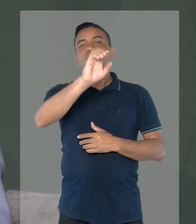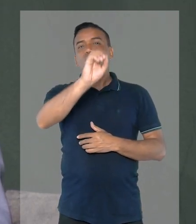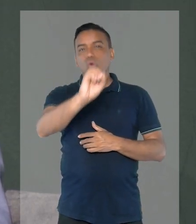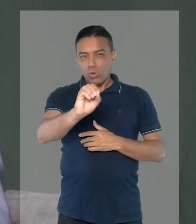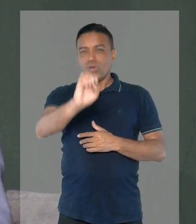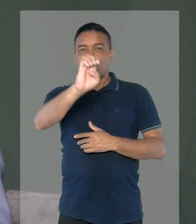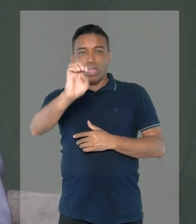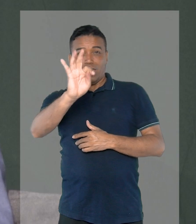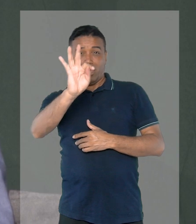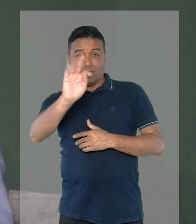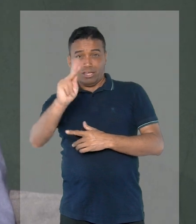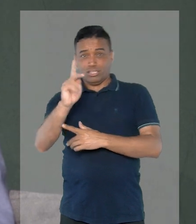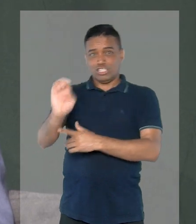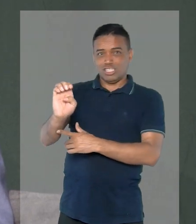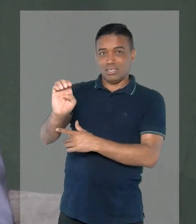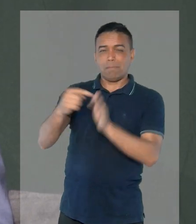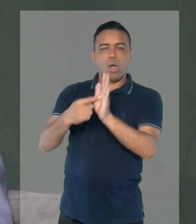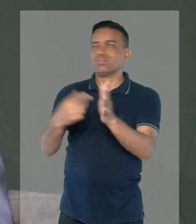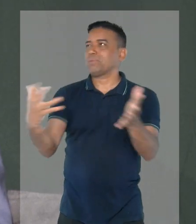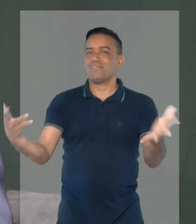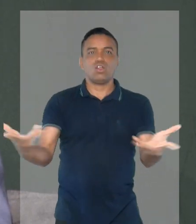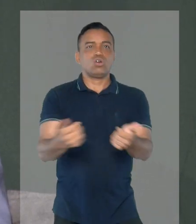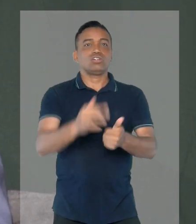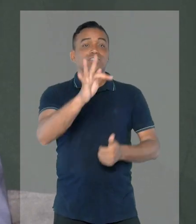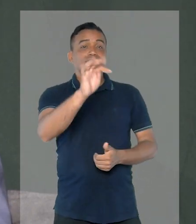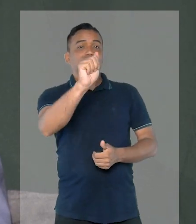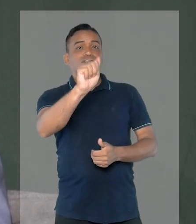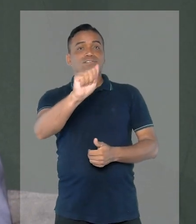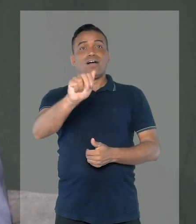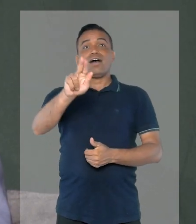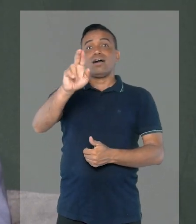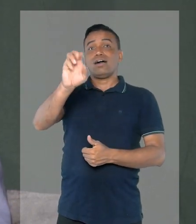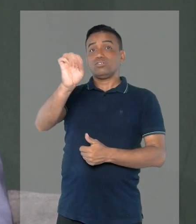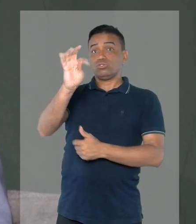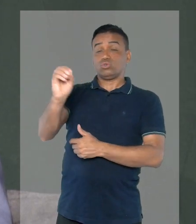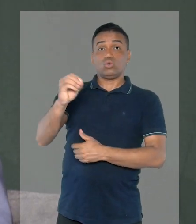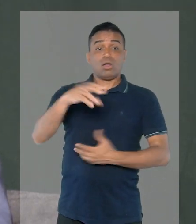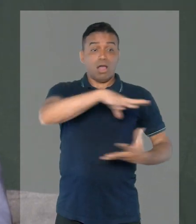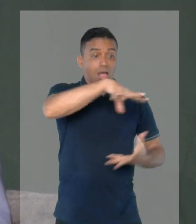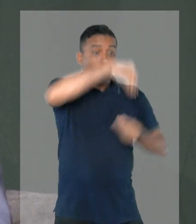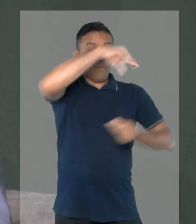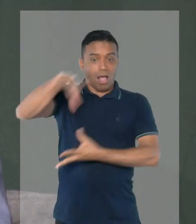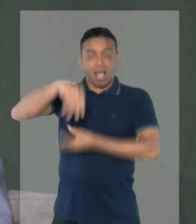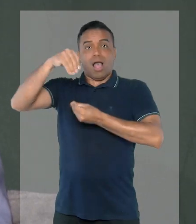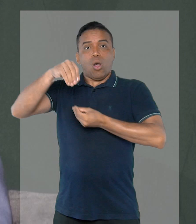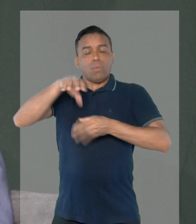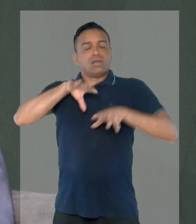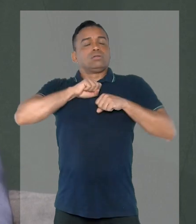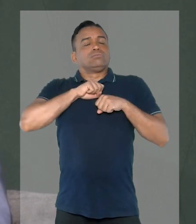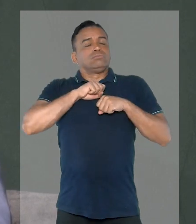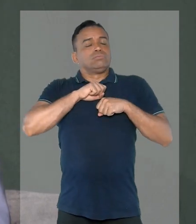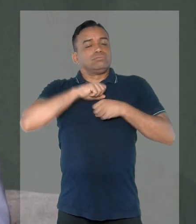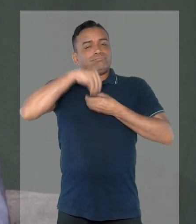de um modo maravilhoso. O Fausto fala que tem duas almas em meu seio moram. Então eu